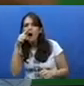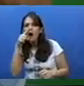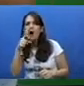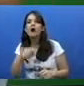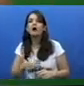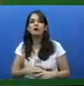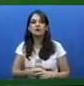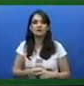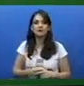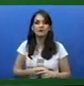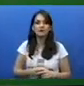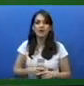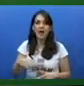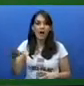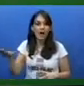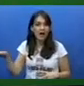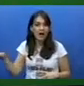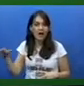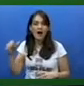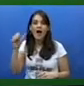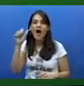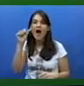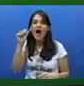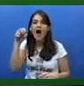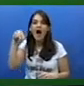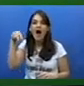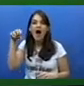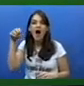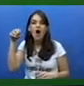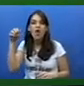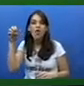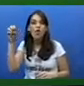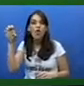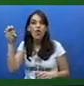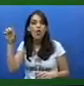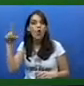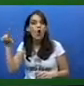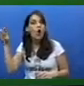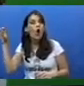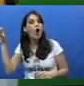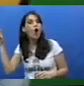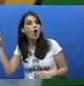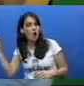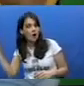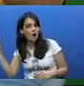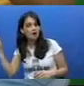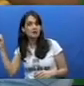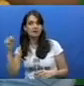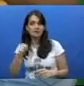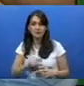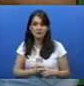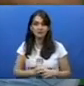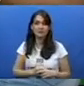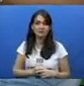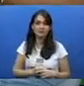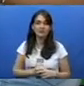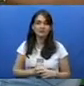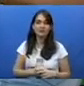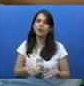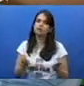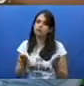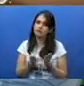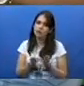Anões, tá? Então, indica nasalização. Há também a cedilha, tão